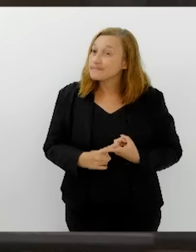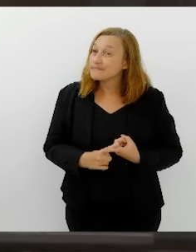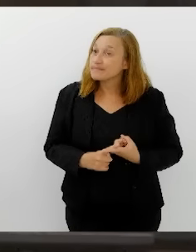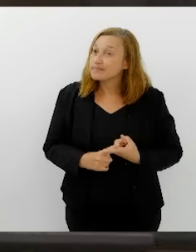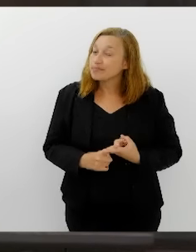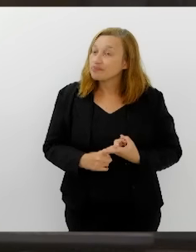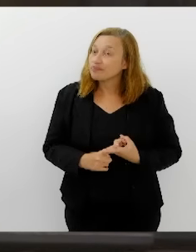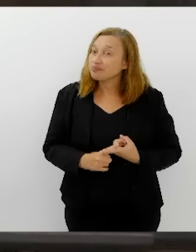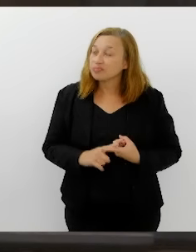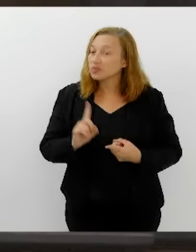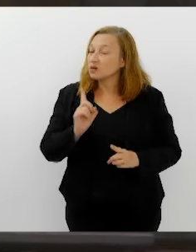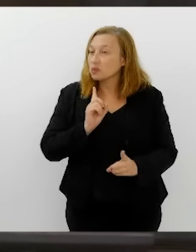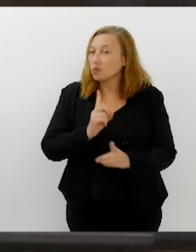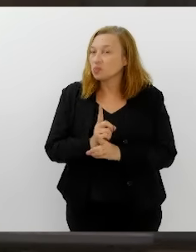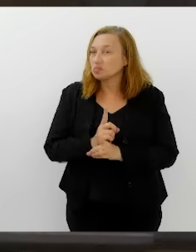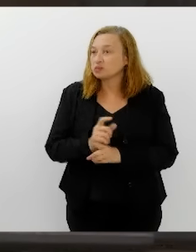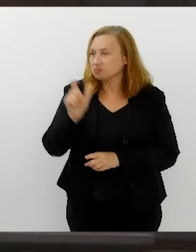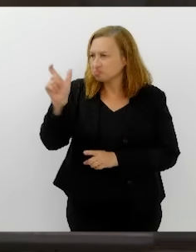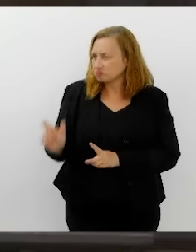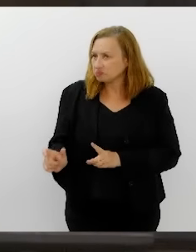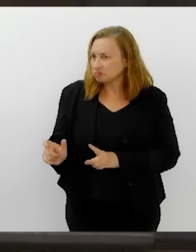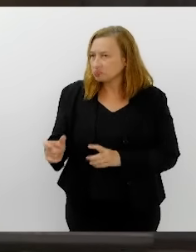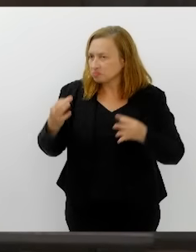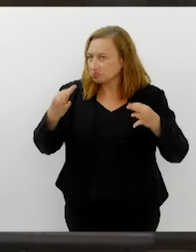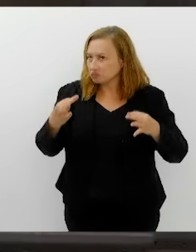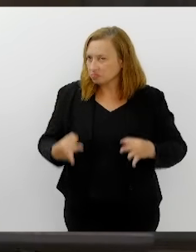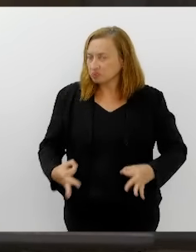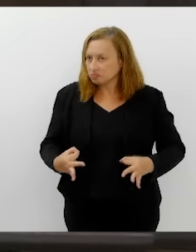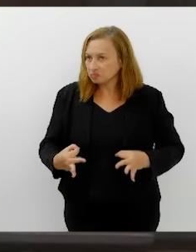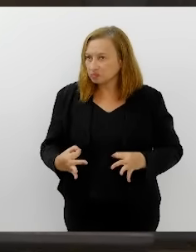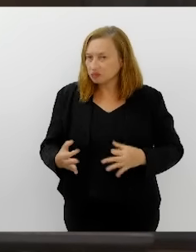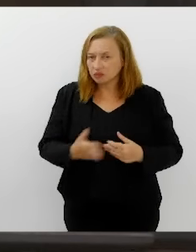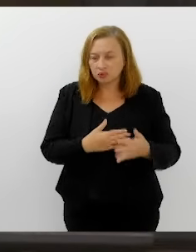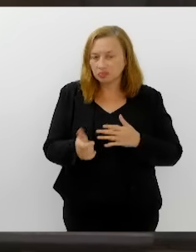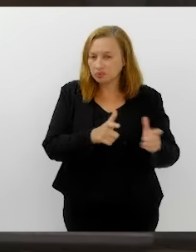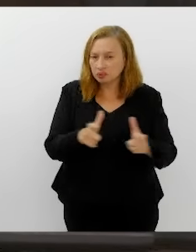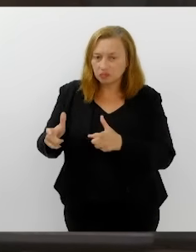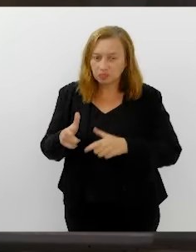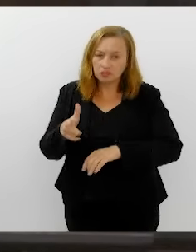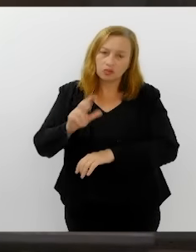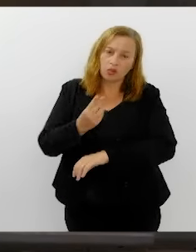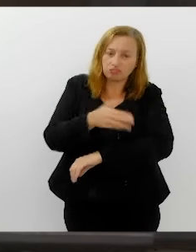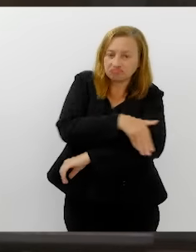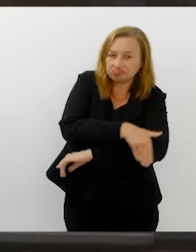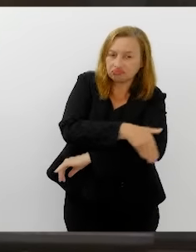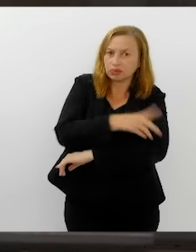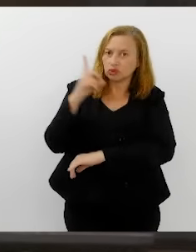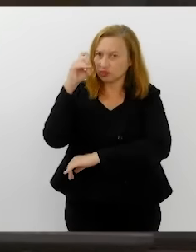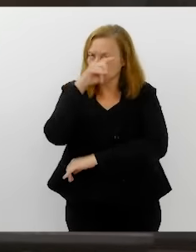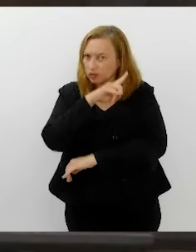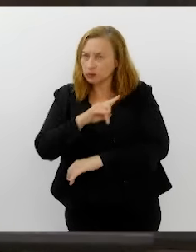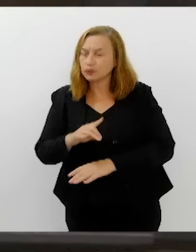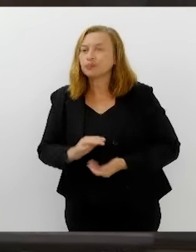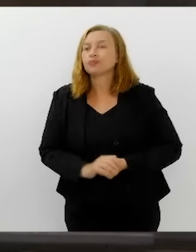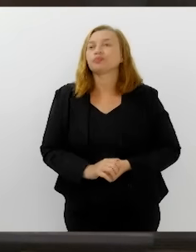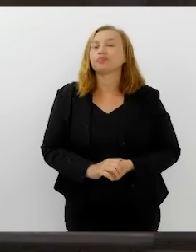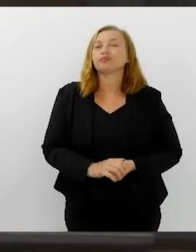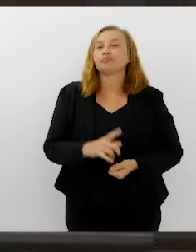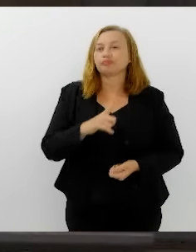não encontra pessoas de caráter em qualquer lugar, nas esquinas por aí, é difícil. E eu tenho o